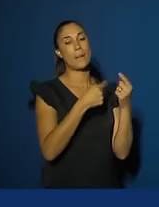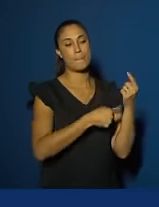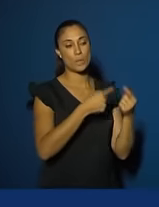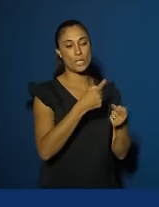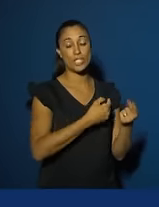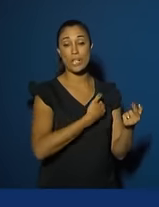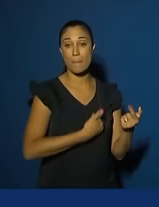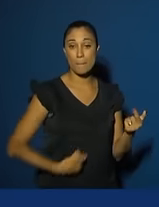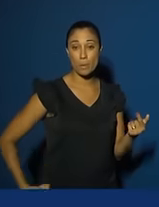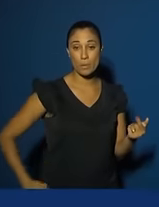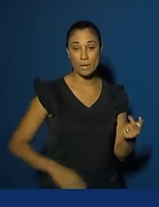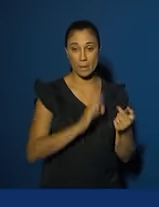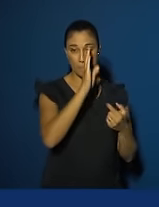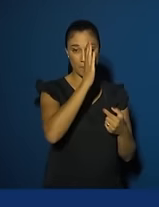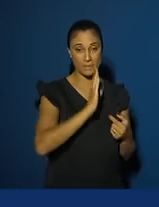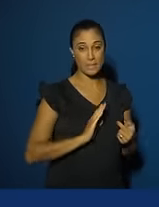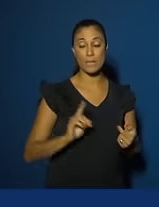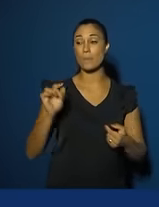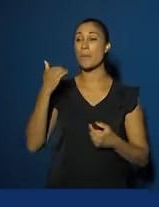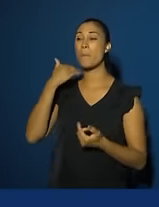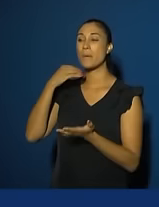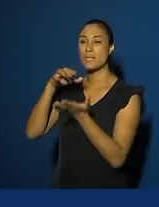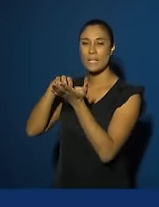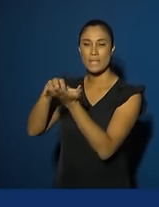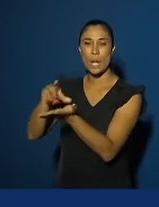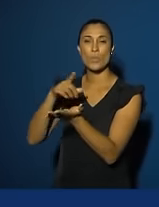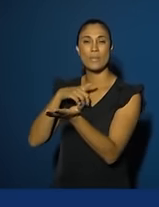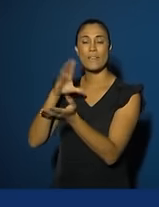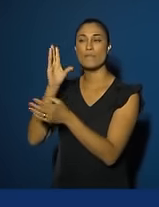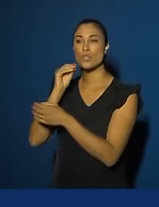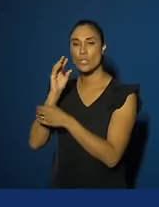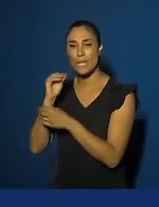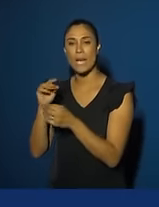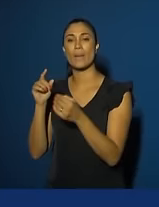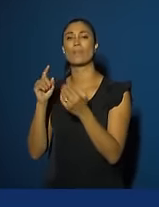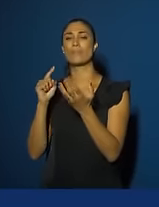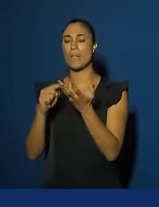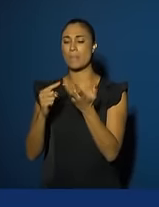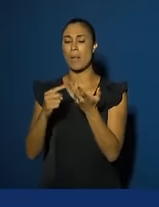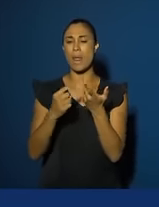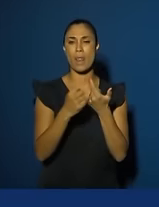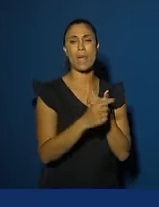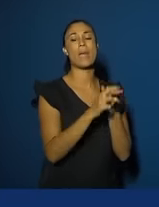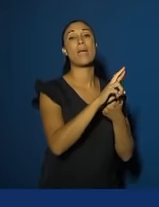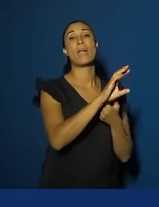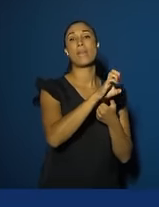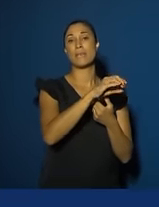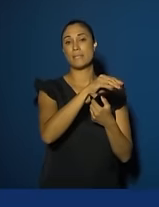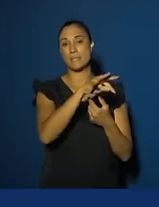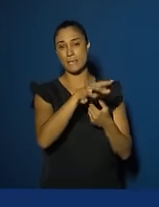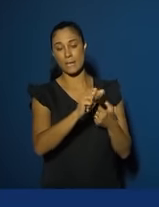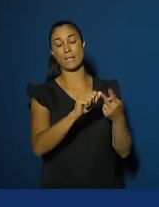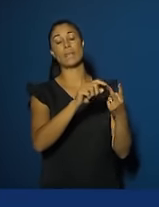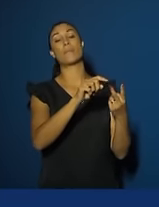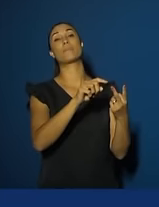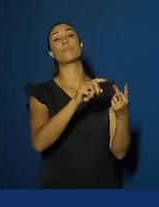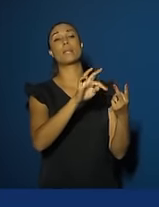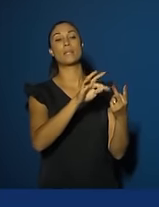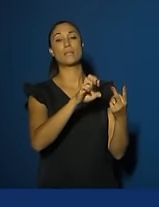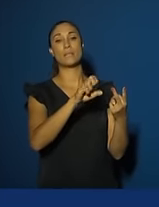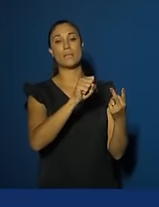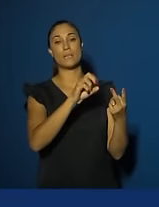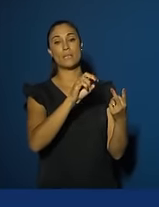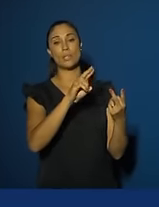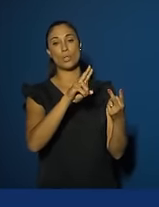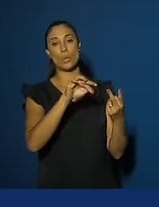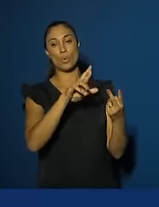política pública brasileira Banco Central tem grandes quadros tesouro tem grandes quadros receita tem grandes quadros a gente precisa aprender